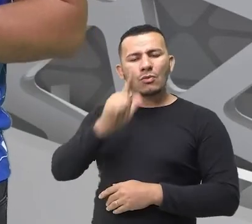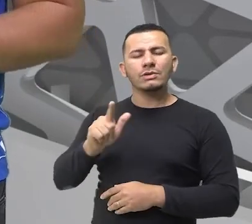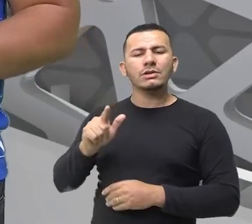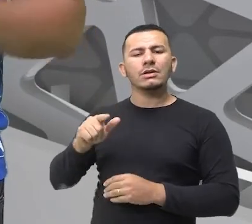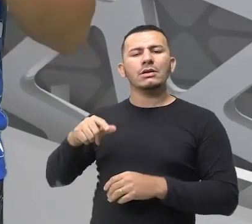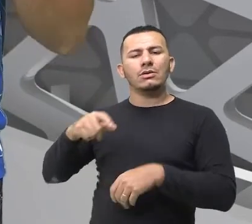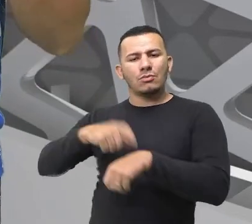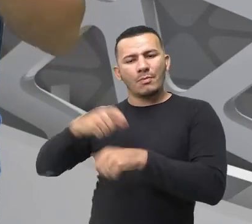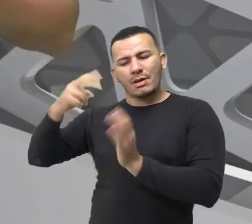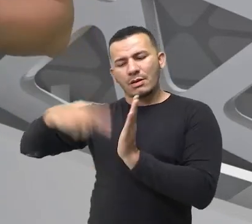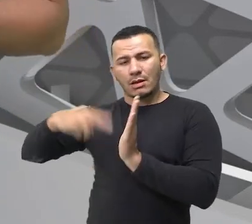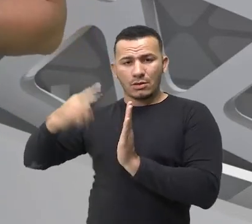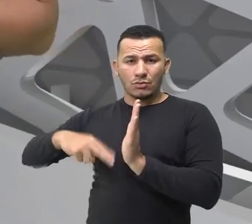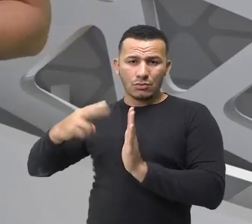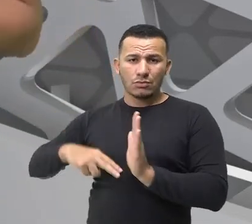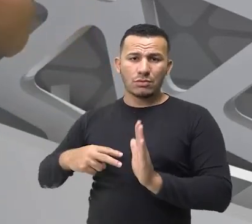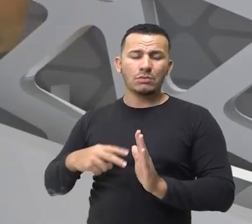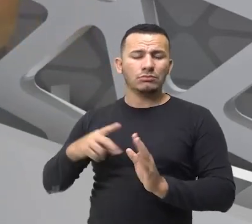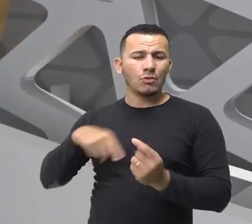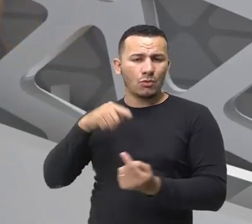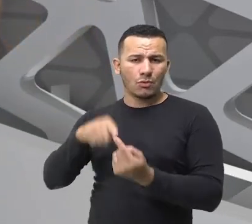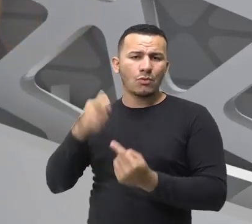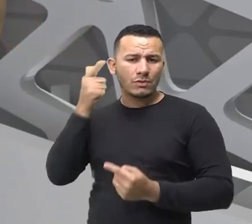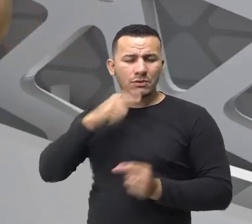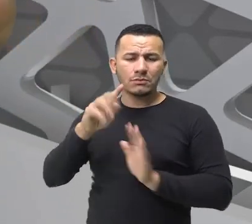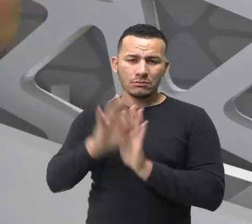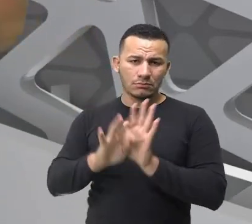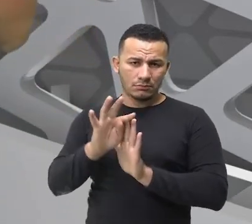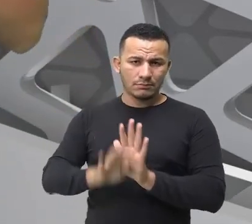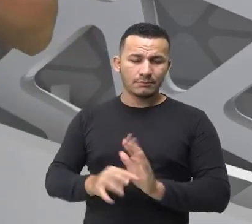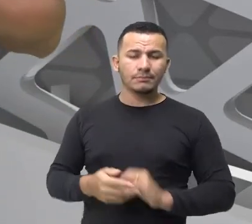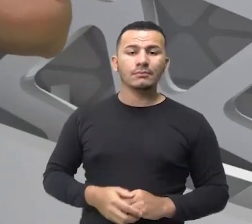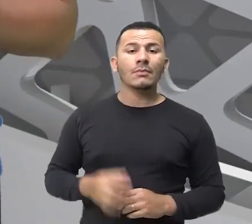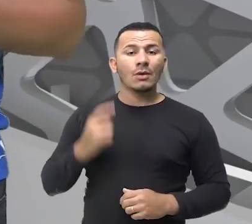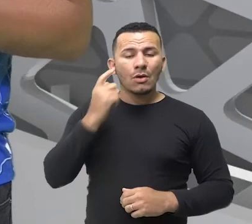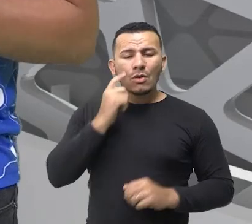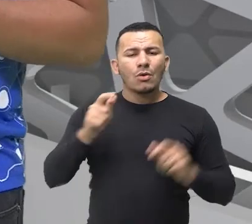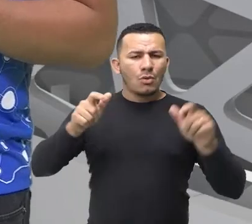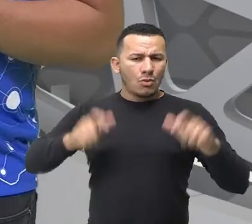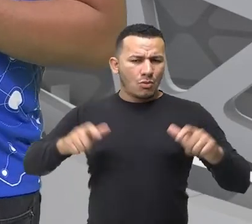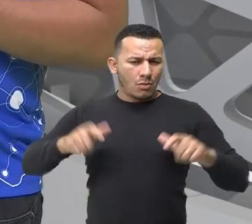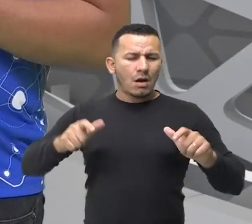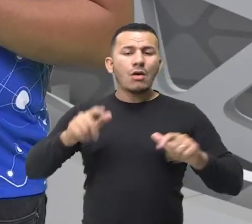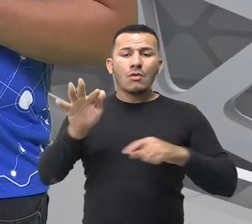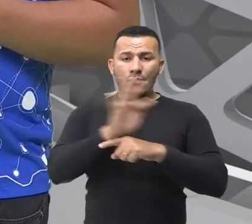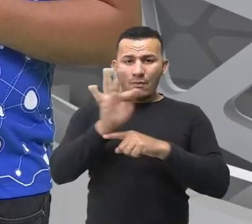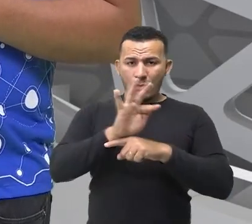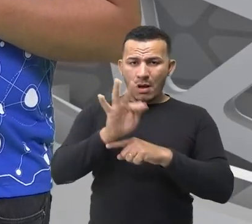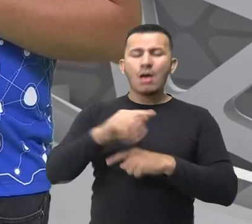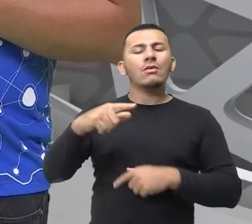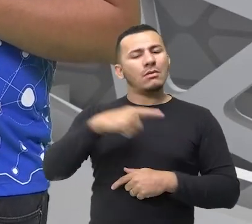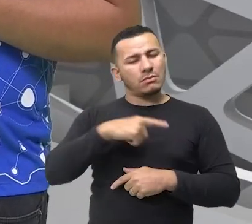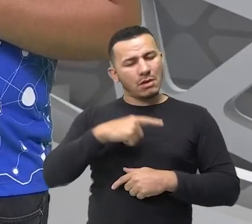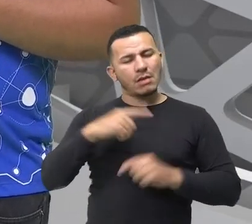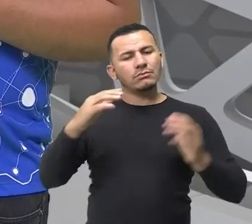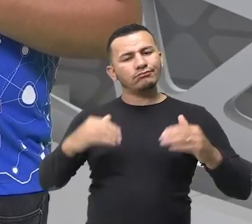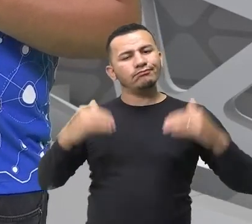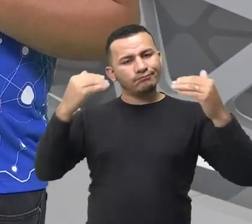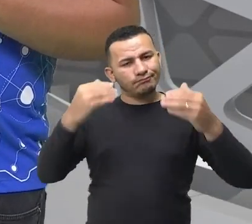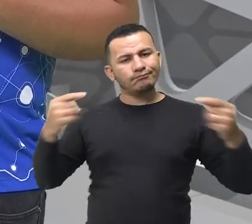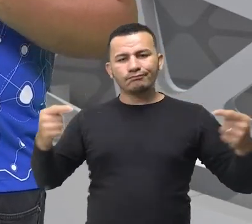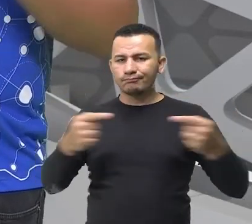do texto A gente tem que sempre lembrar em ambientes formais você faz uso da linguagem